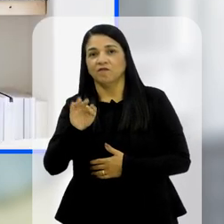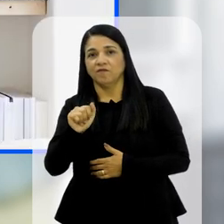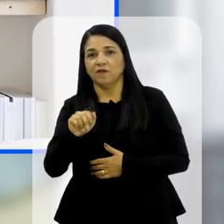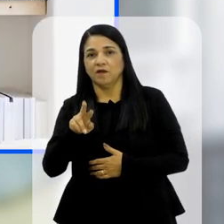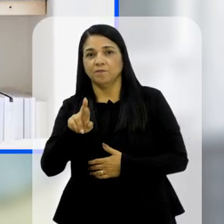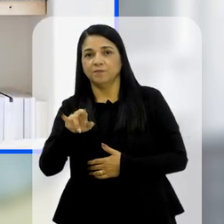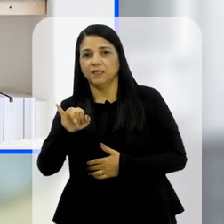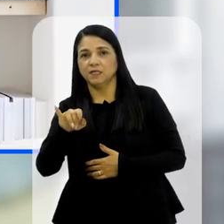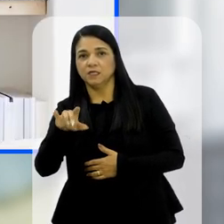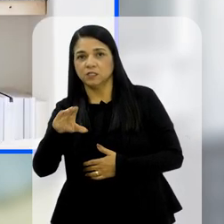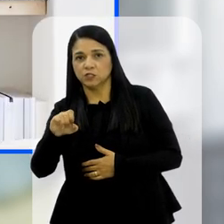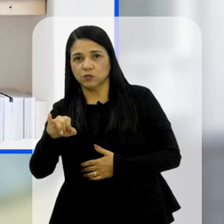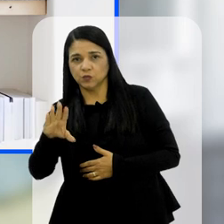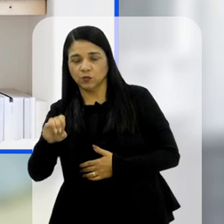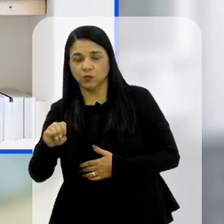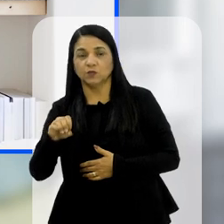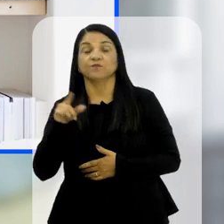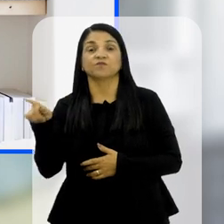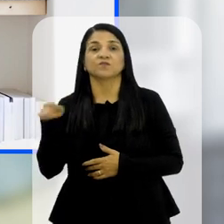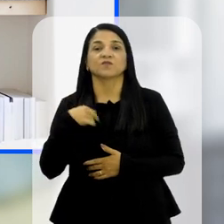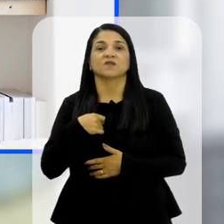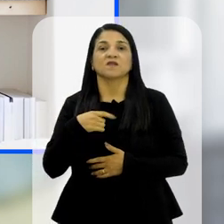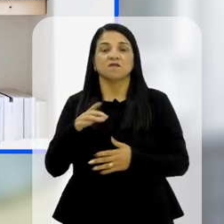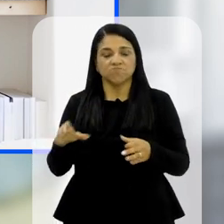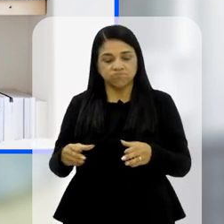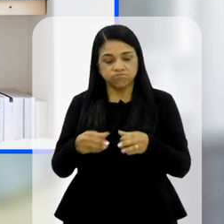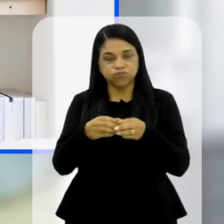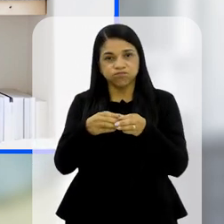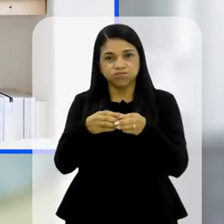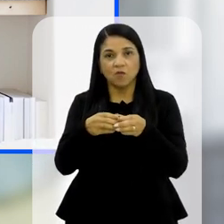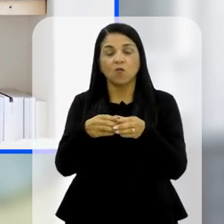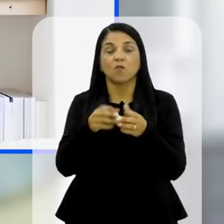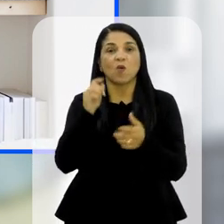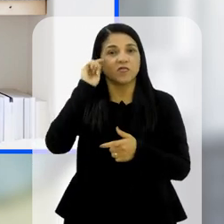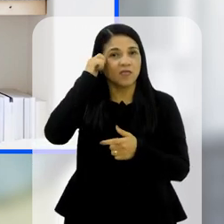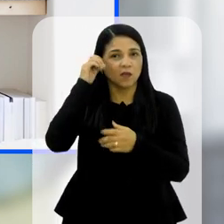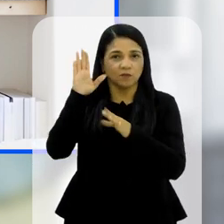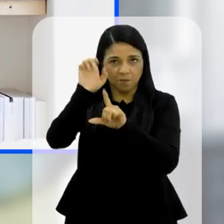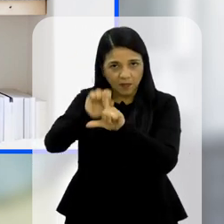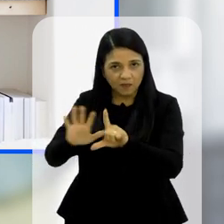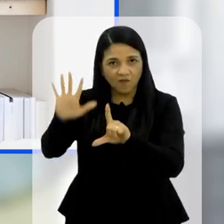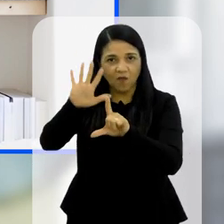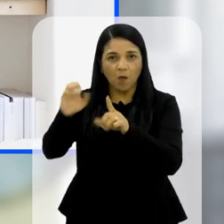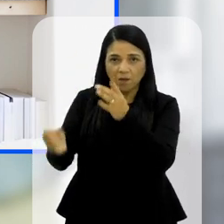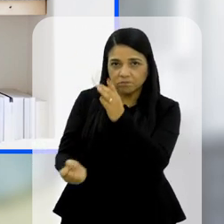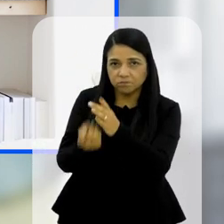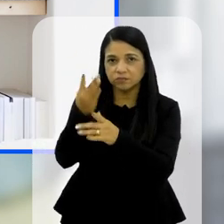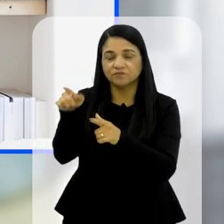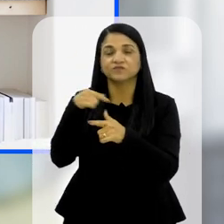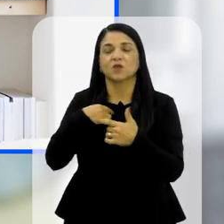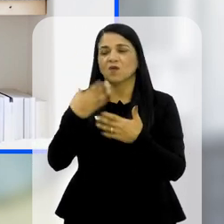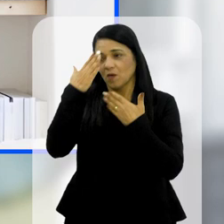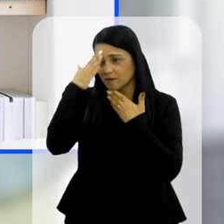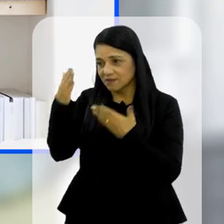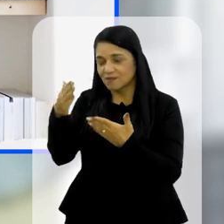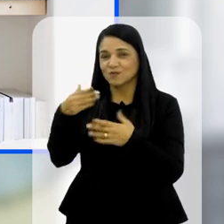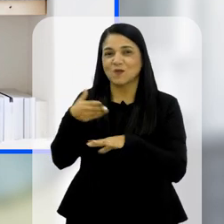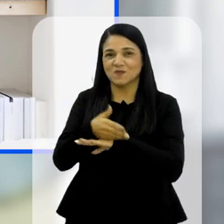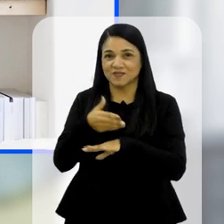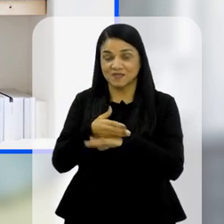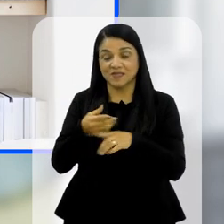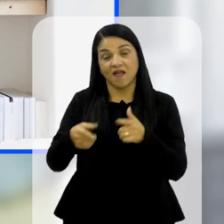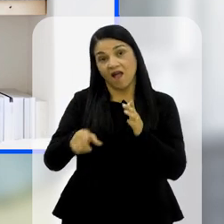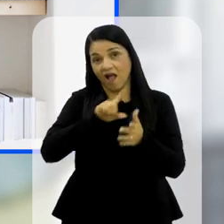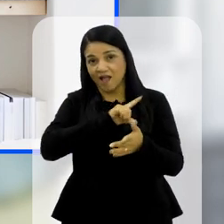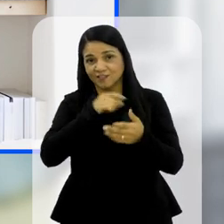criadores da plataforma Elenco Negro. Fabrício, eu agradeço mais uma vez a sua presença nesse nosso Alerj Debate de hoje. No